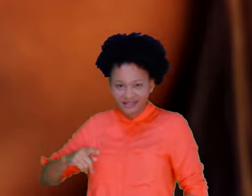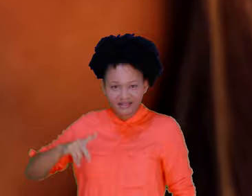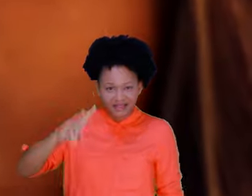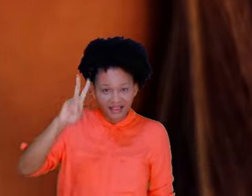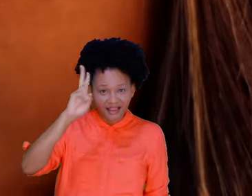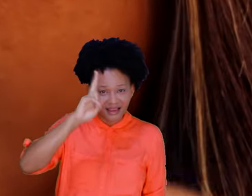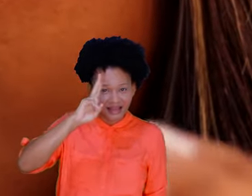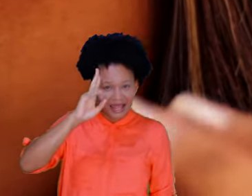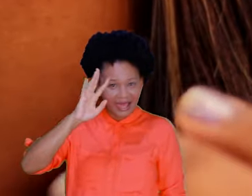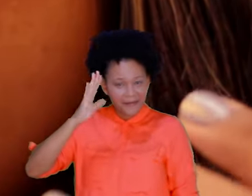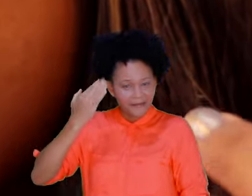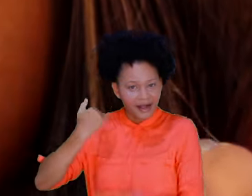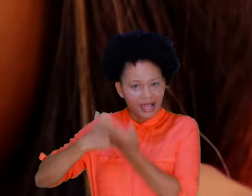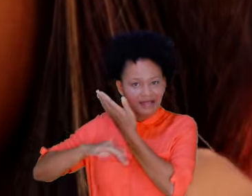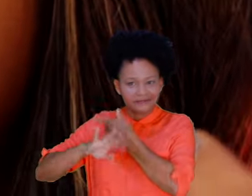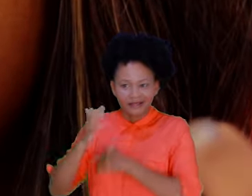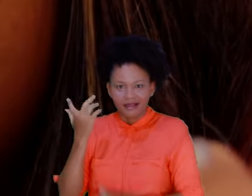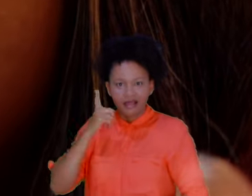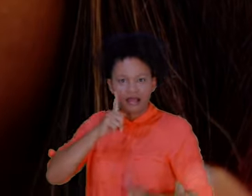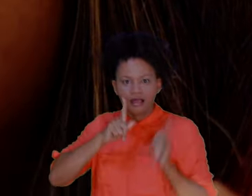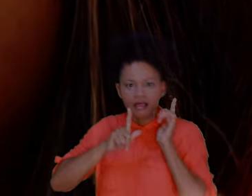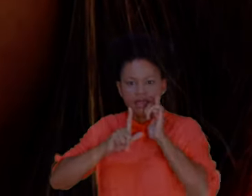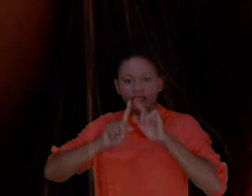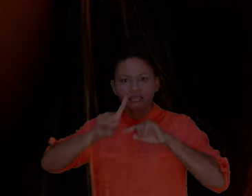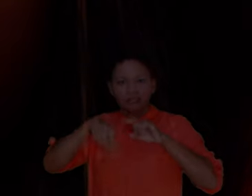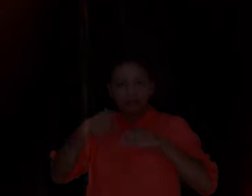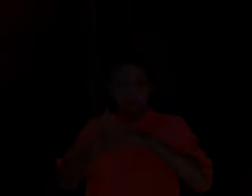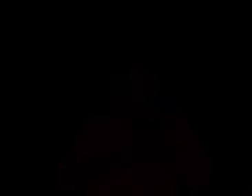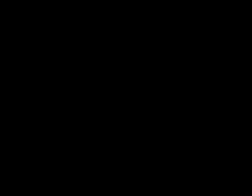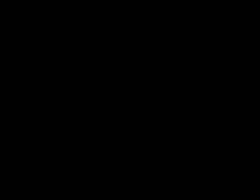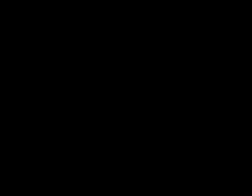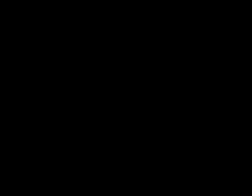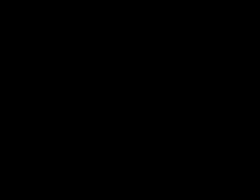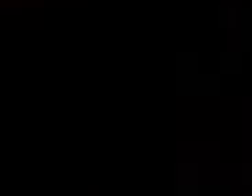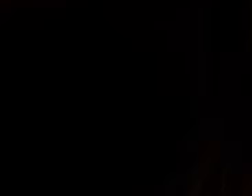Aquela porta aberta fui eu quem fechei.